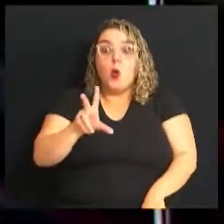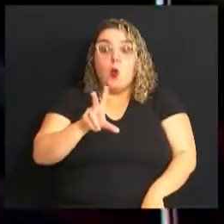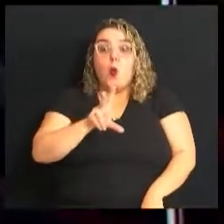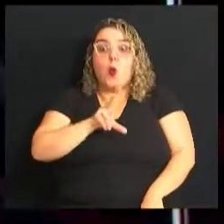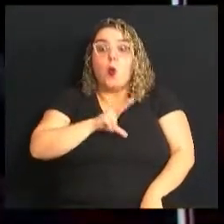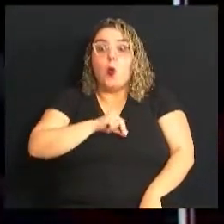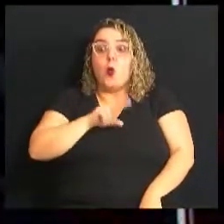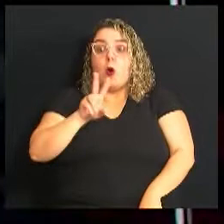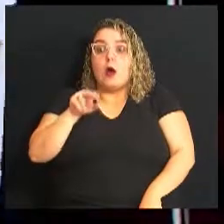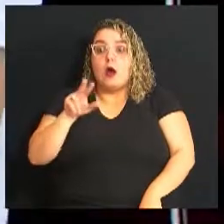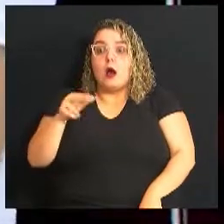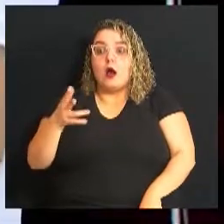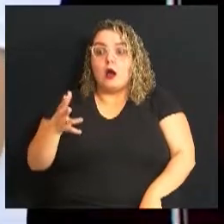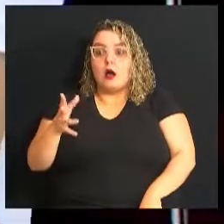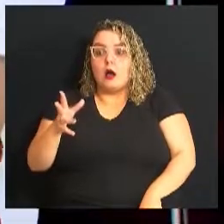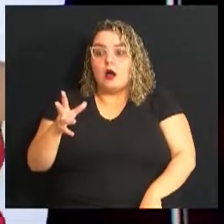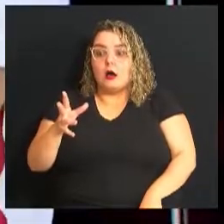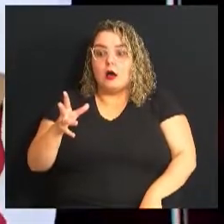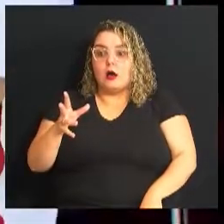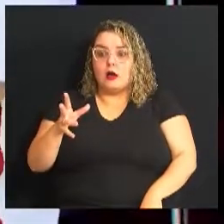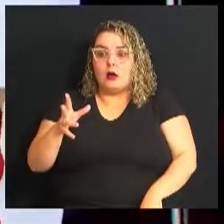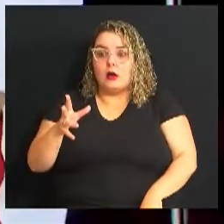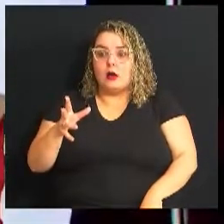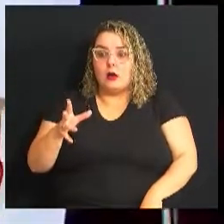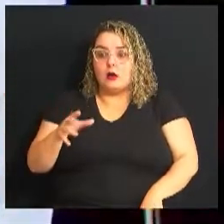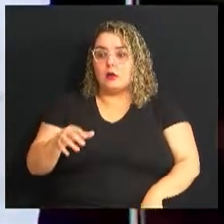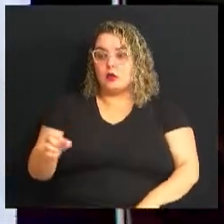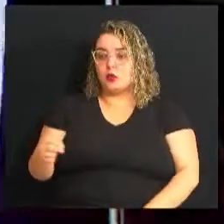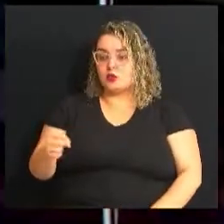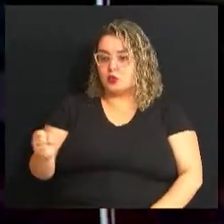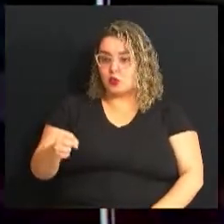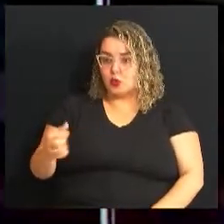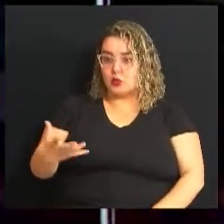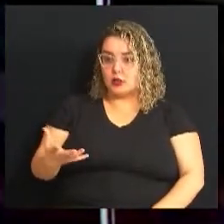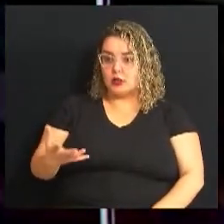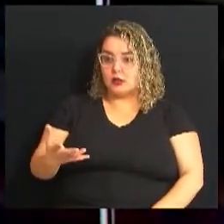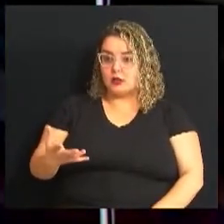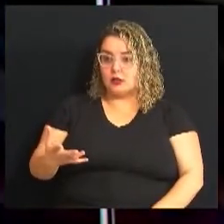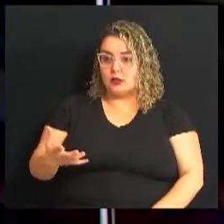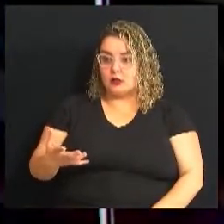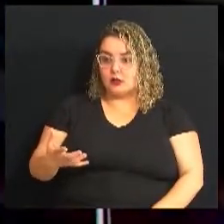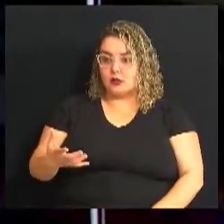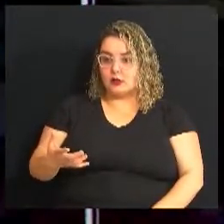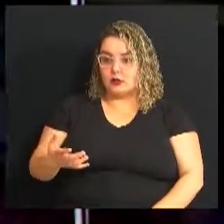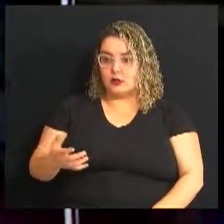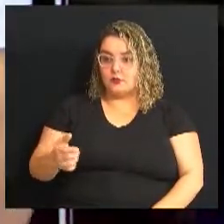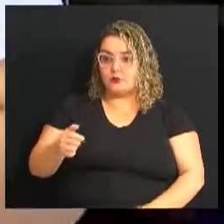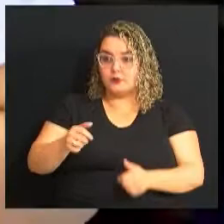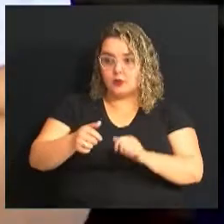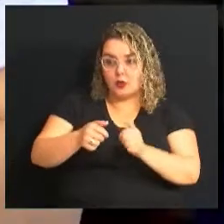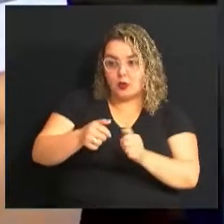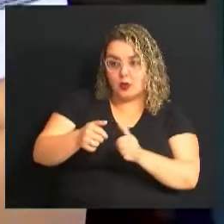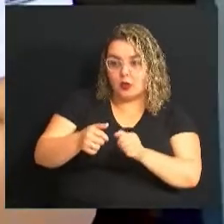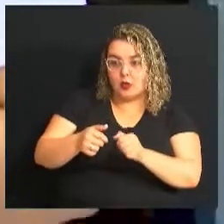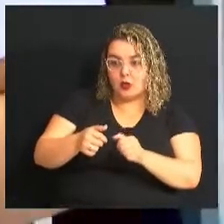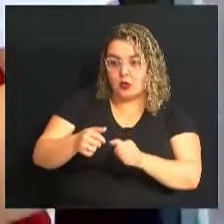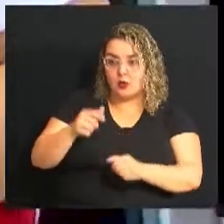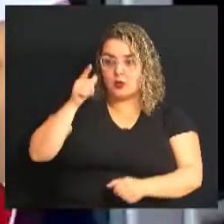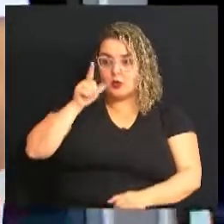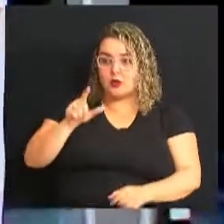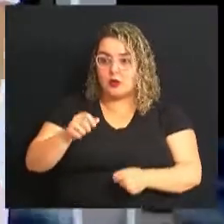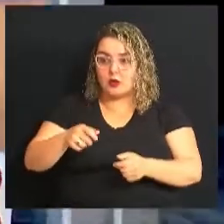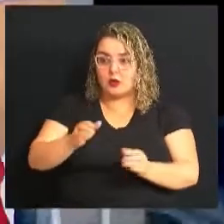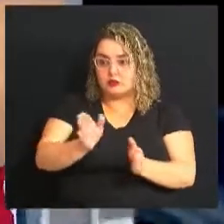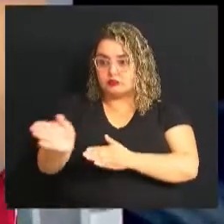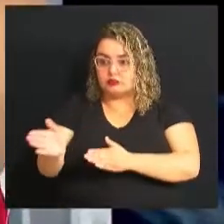tinha passado por isso. Aqui o controle. E aqui tá. você consegue direcionar